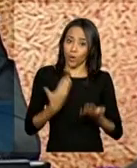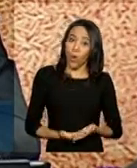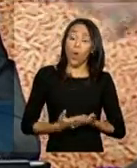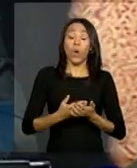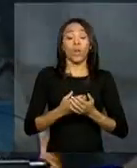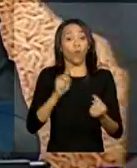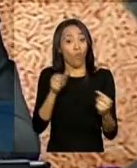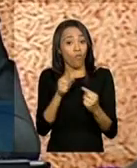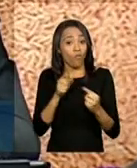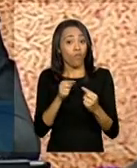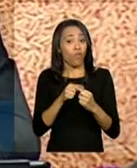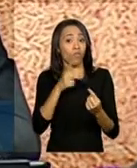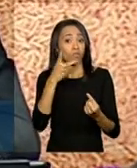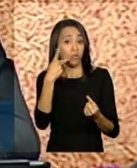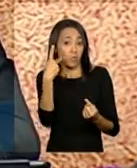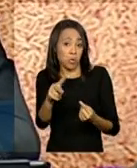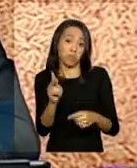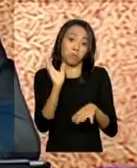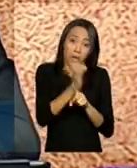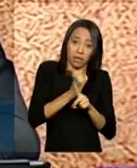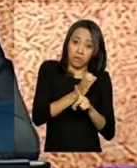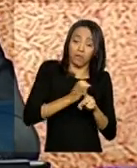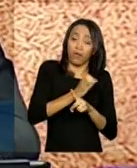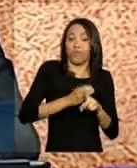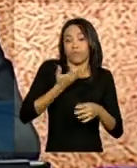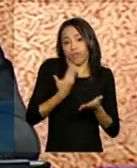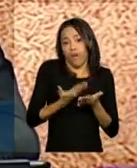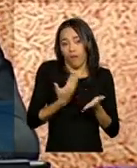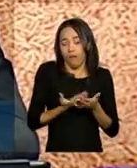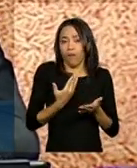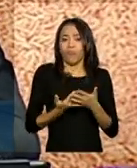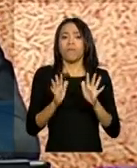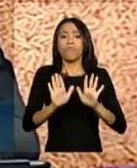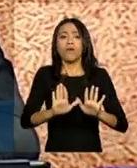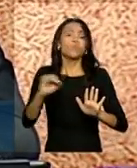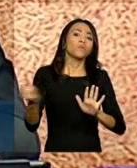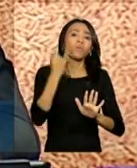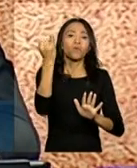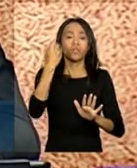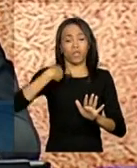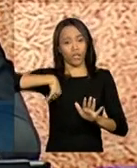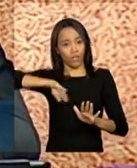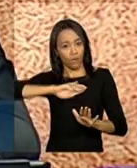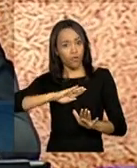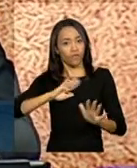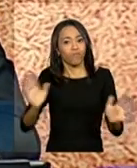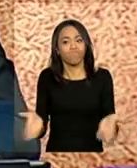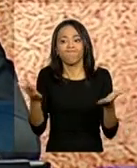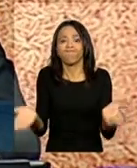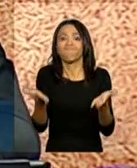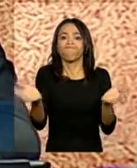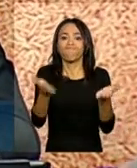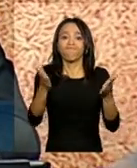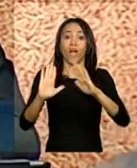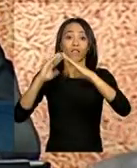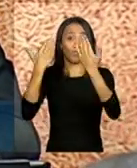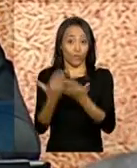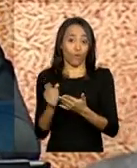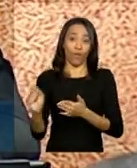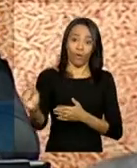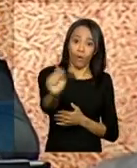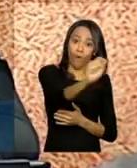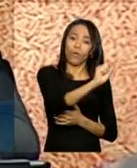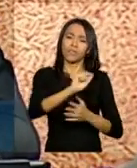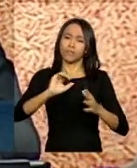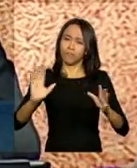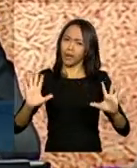acordo com a sua estrutura operacional mas é importante que nós estaremos envolvendo o setor Educacional nessa grande